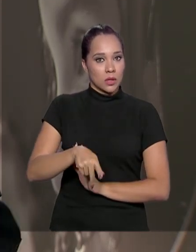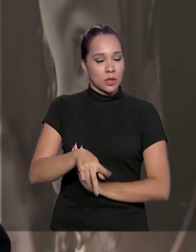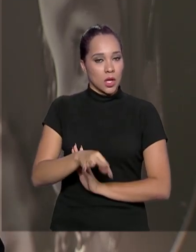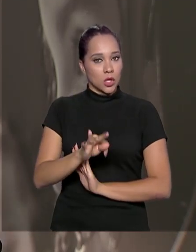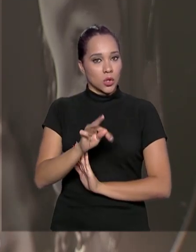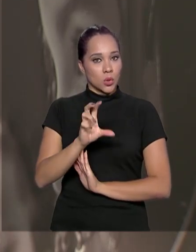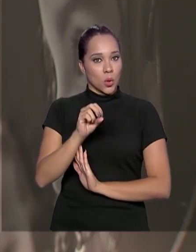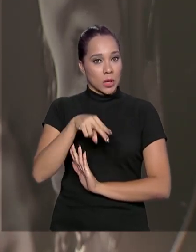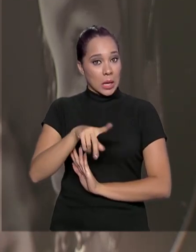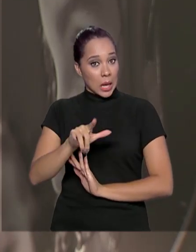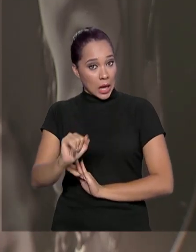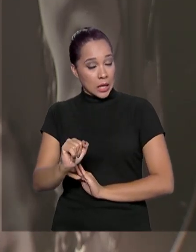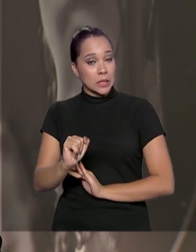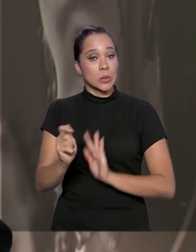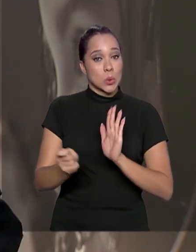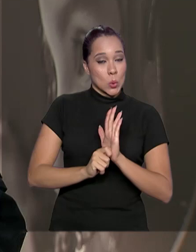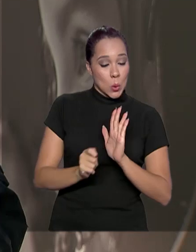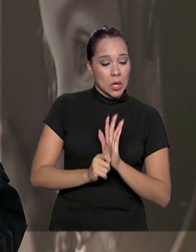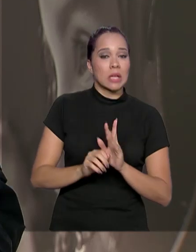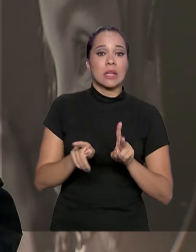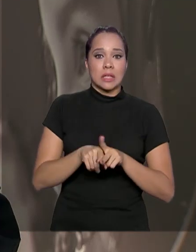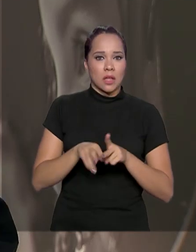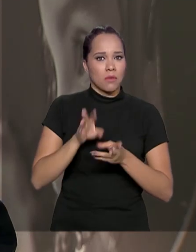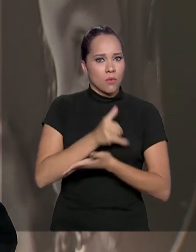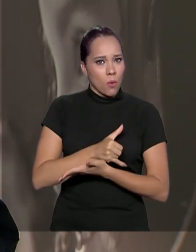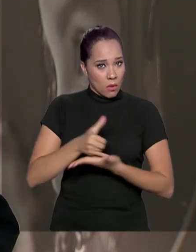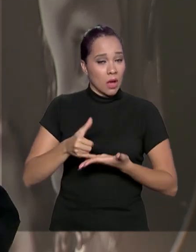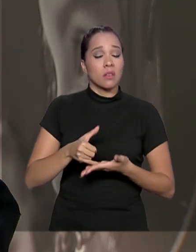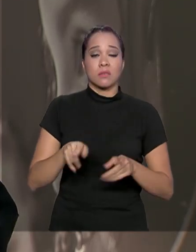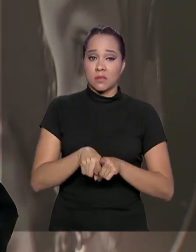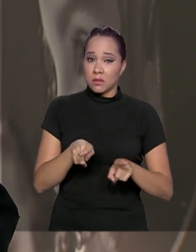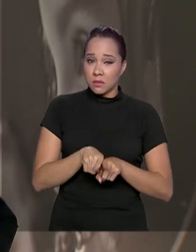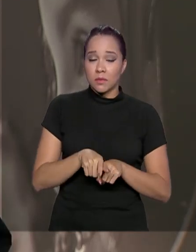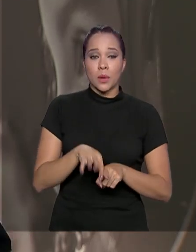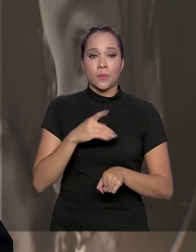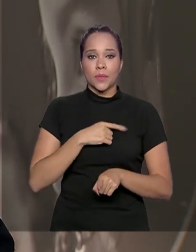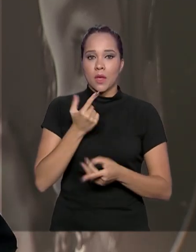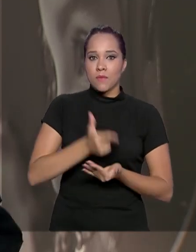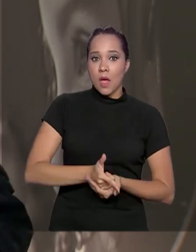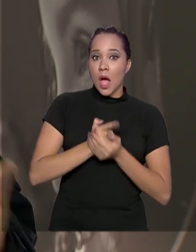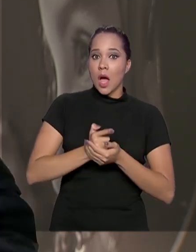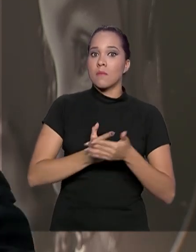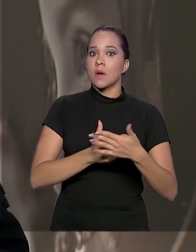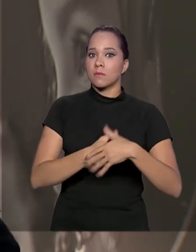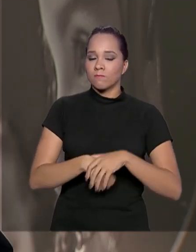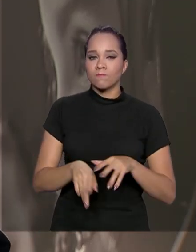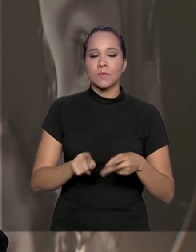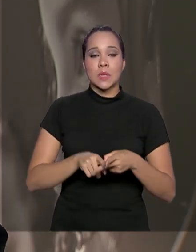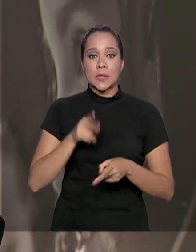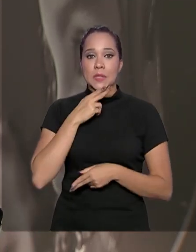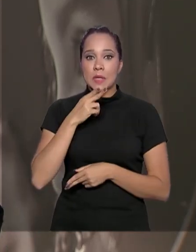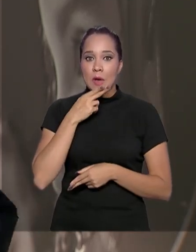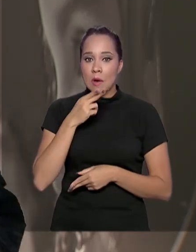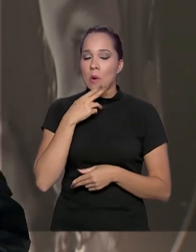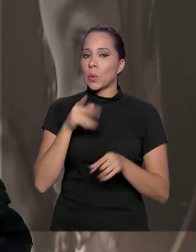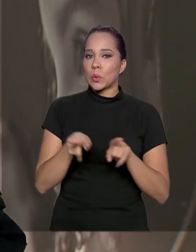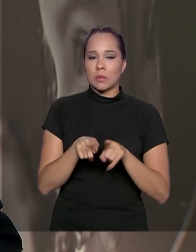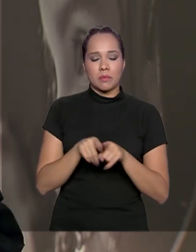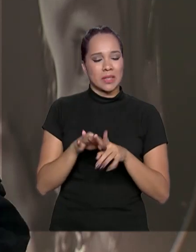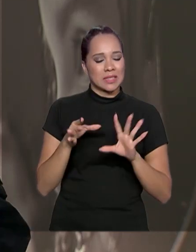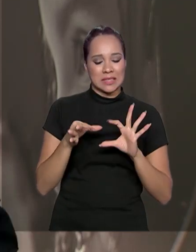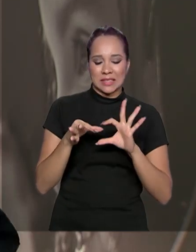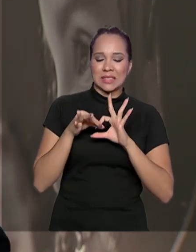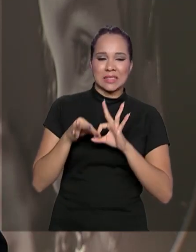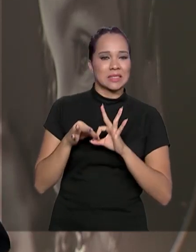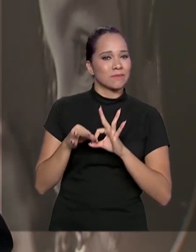24 toneladas de cocaína, recordes de apreensão de armas, cigarro, que está intimamente